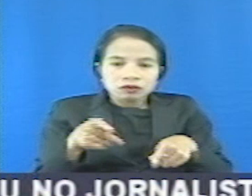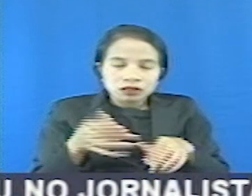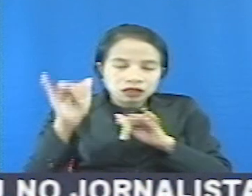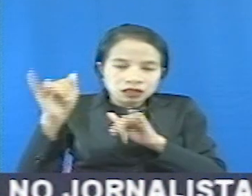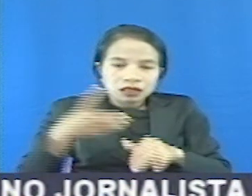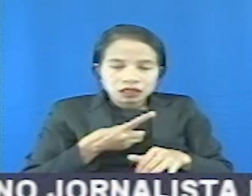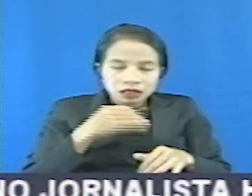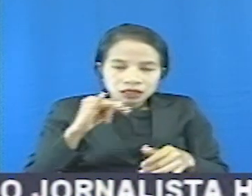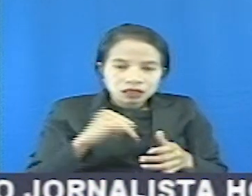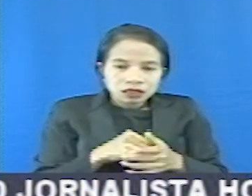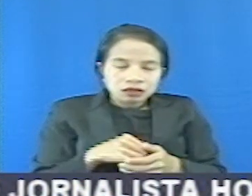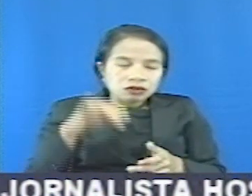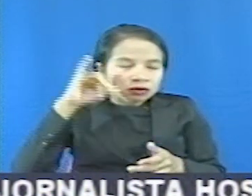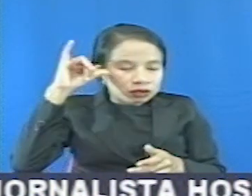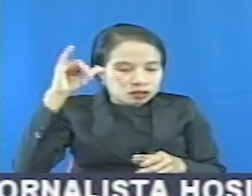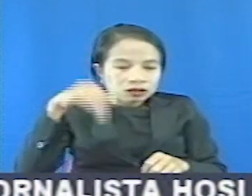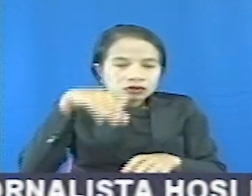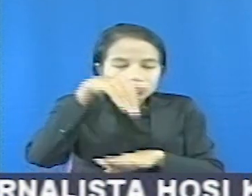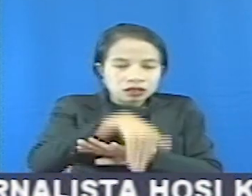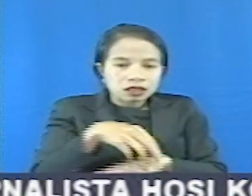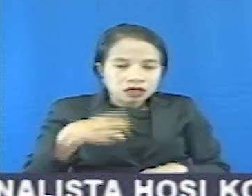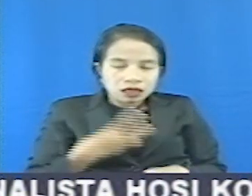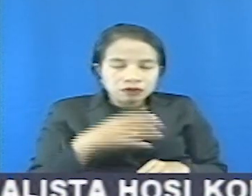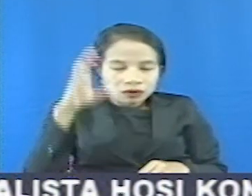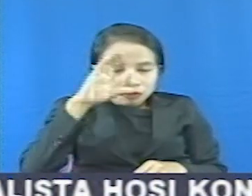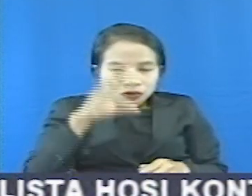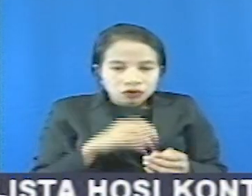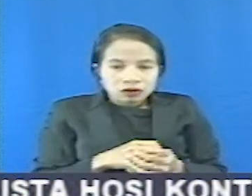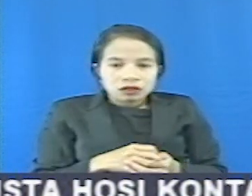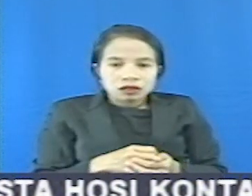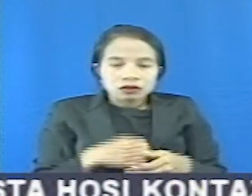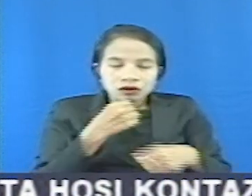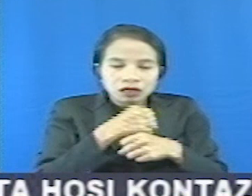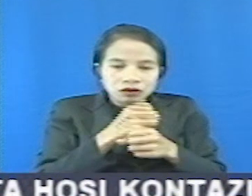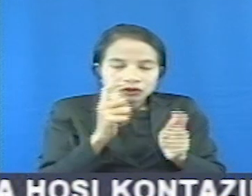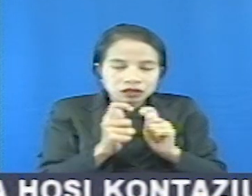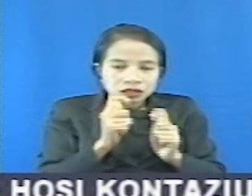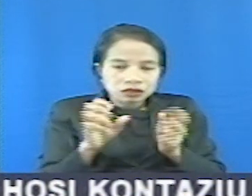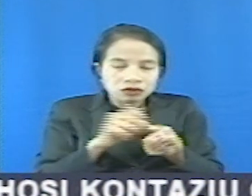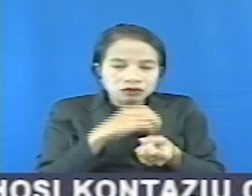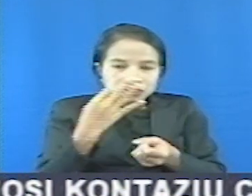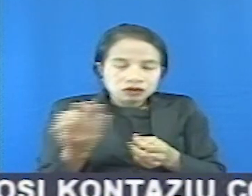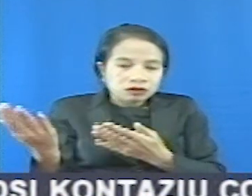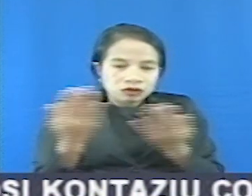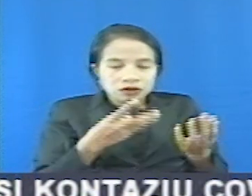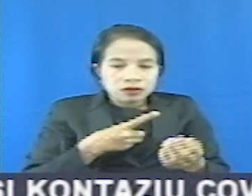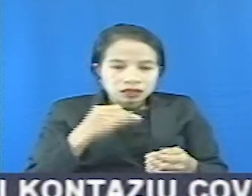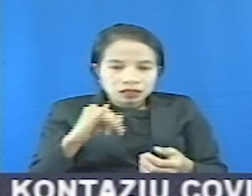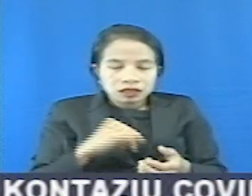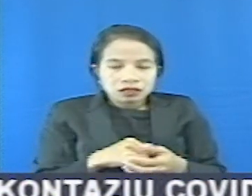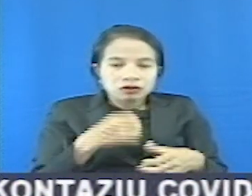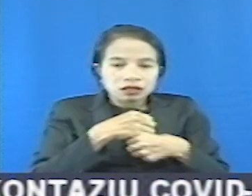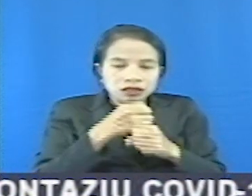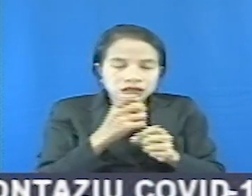positivo tá, nema com orseco, orcalan, e a mim Bucatur para tu buca sirnia swap para tu sumete para ia nacional de alo